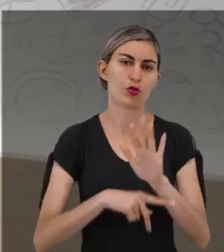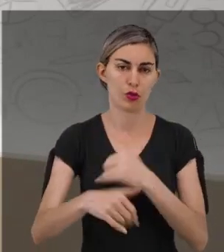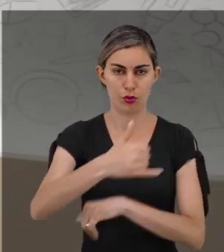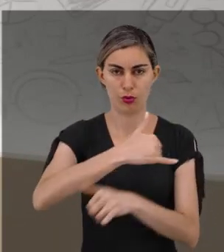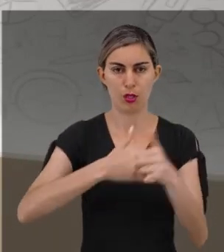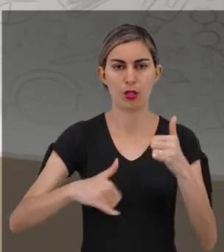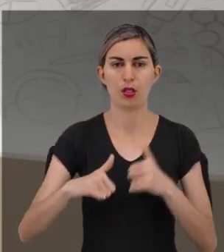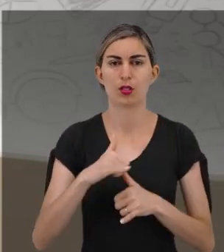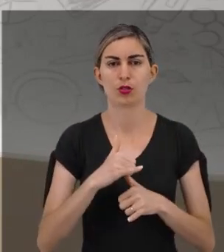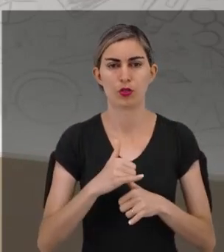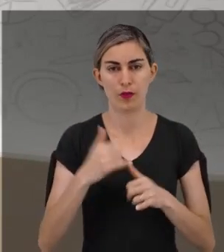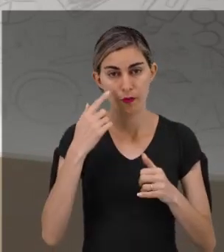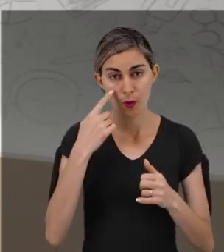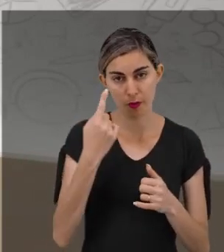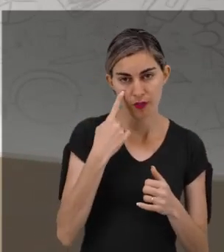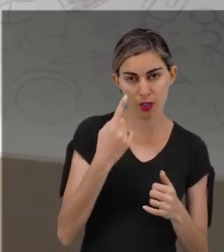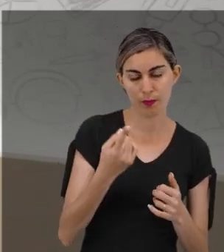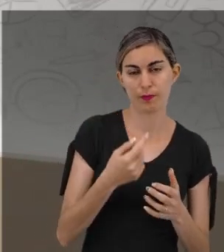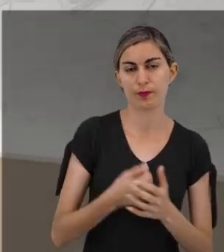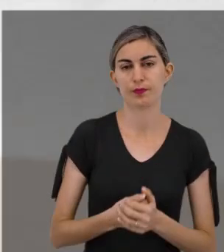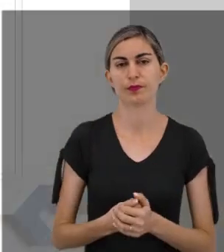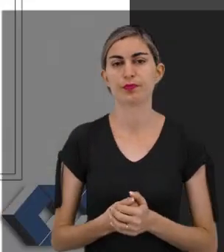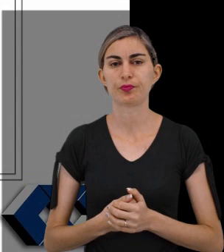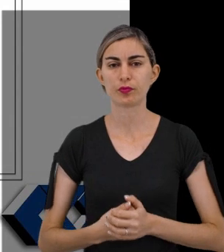elétrico. Vamos ver?